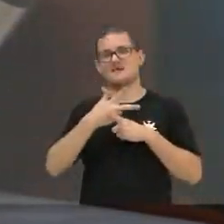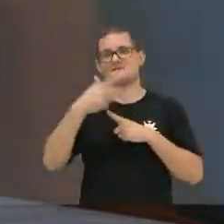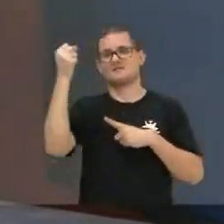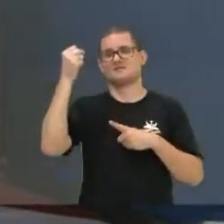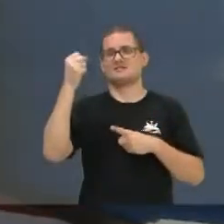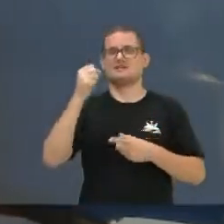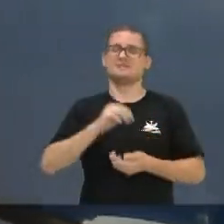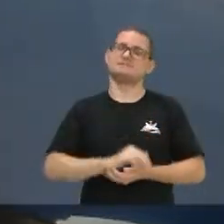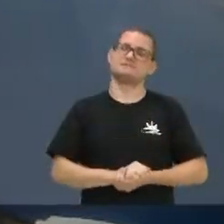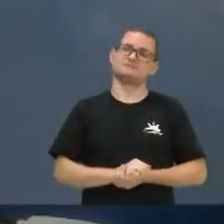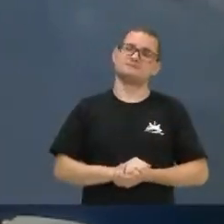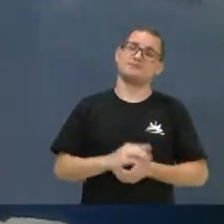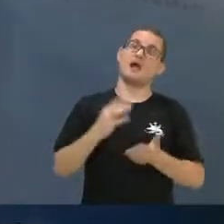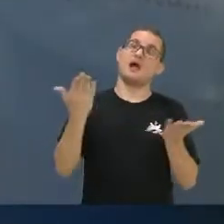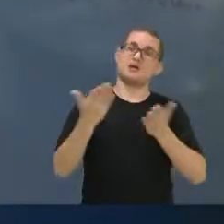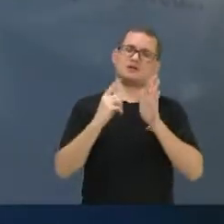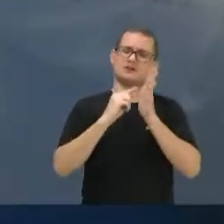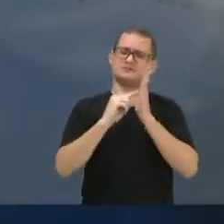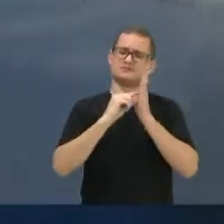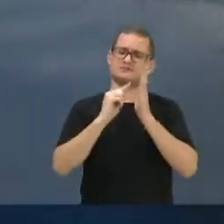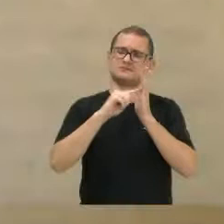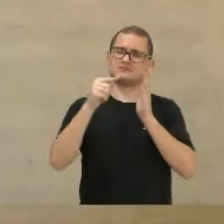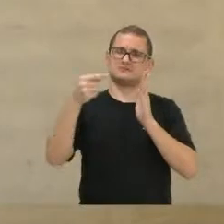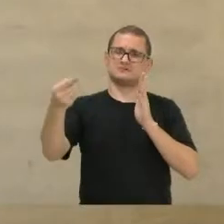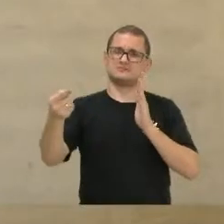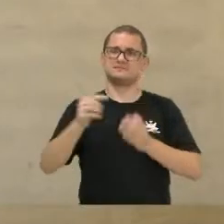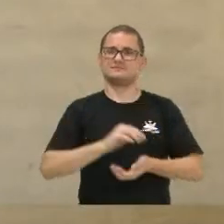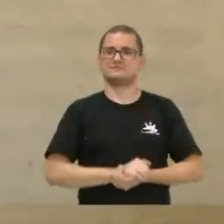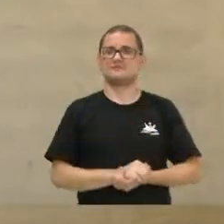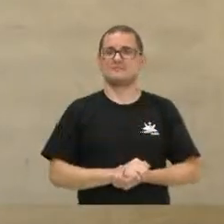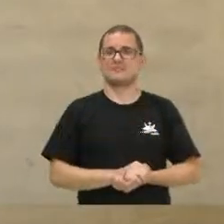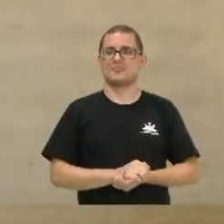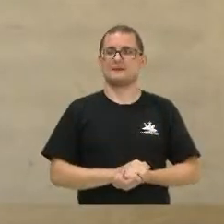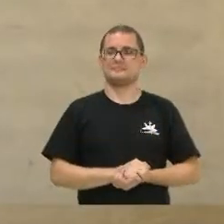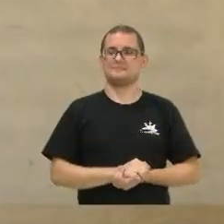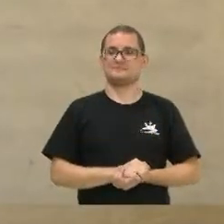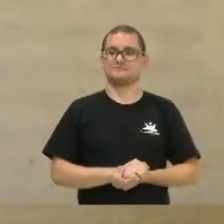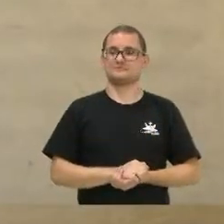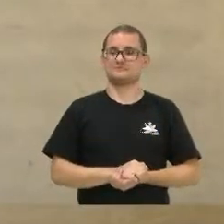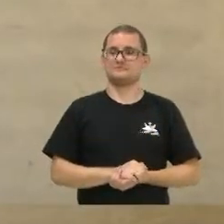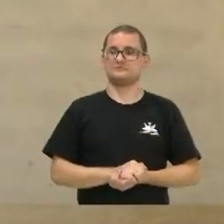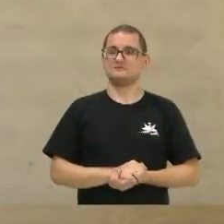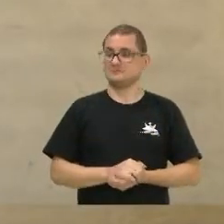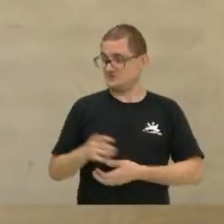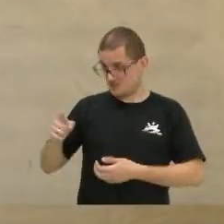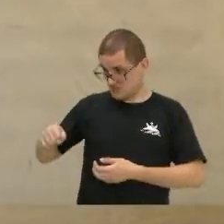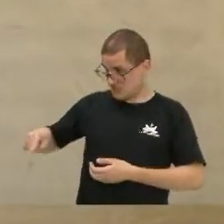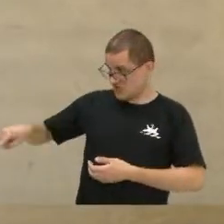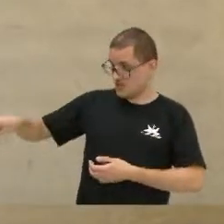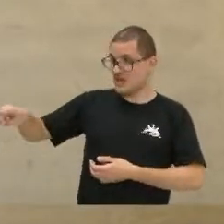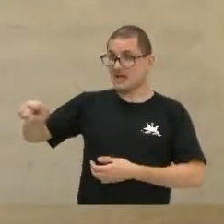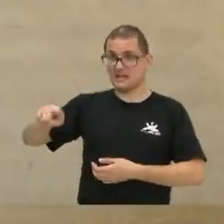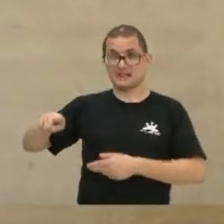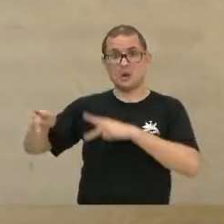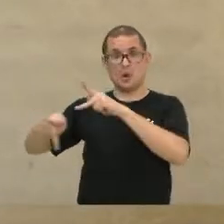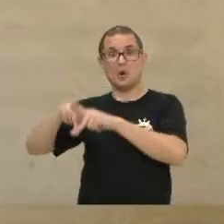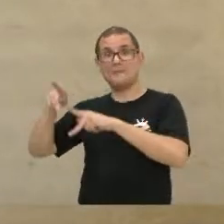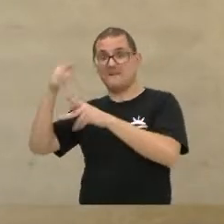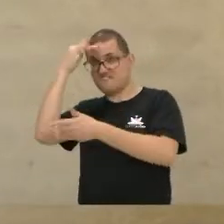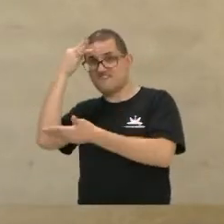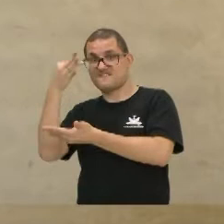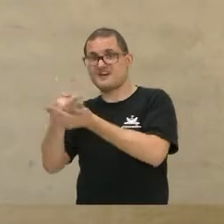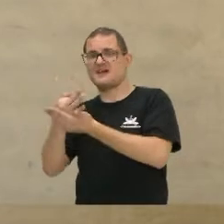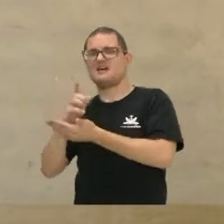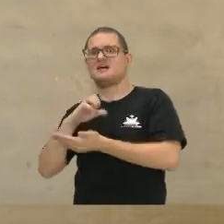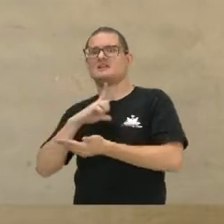versículo seguinte e elas têm o poder de fechar o céu para que não caiu nenhuma